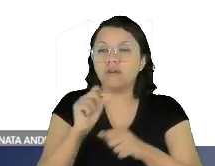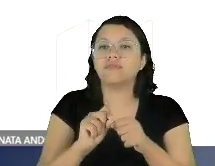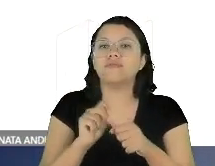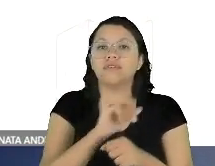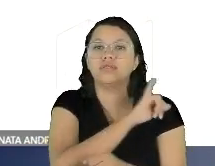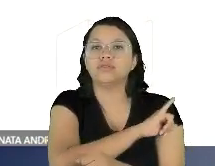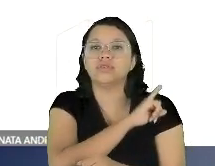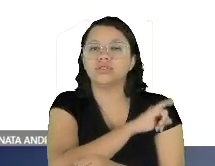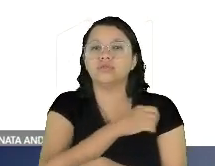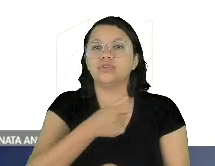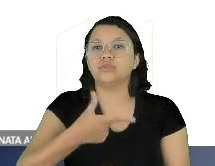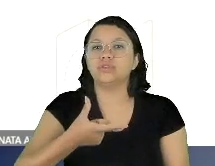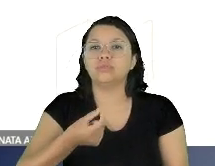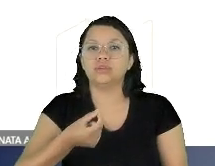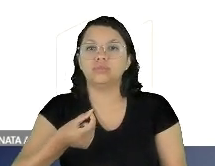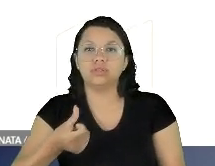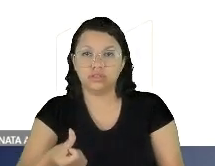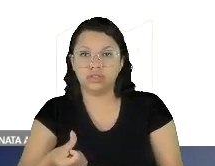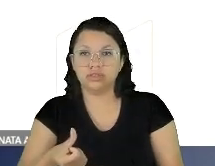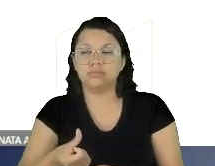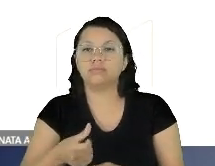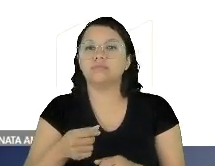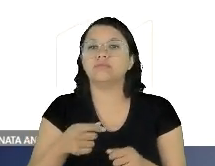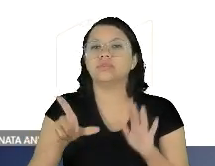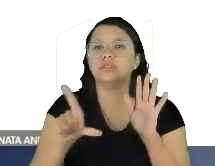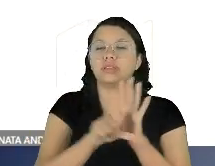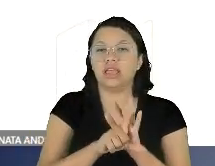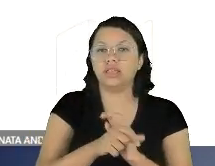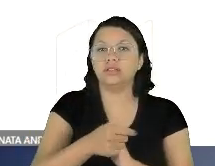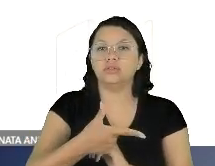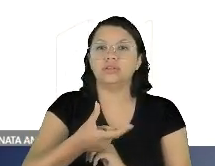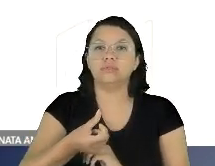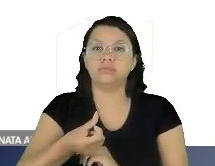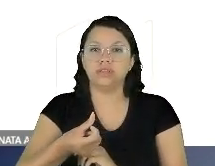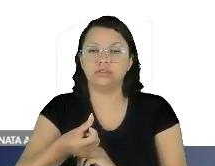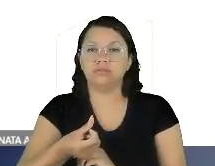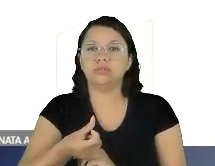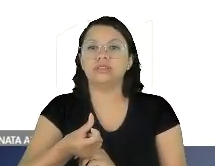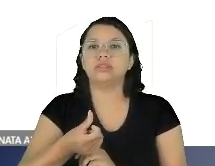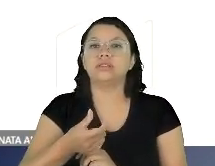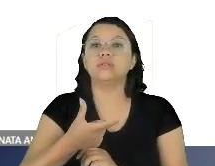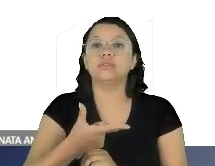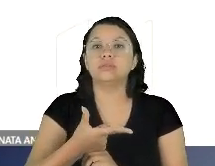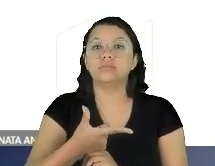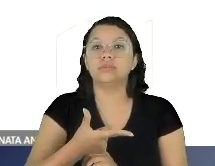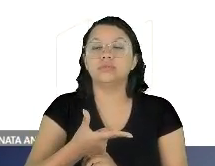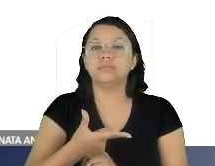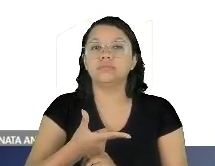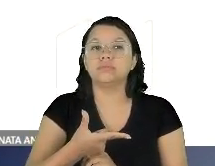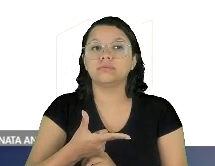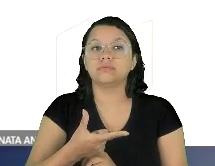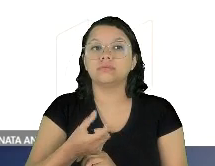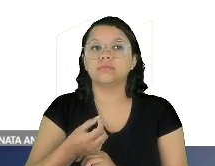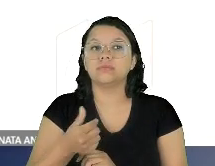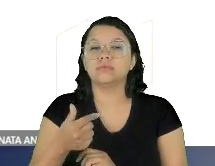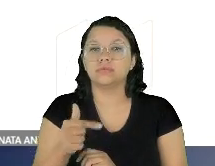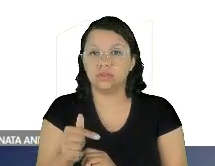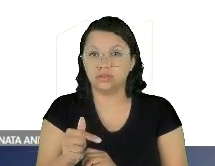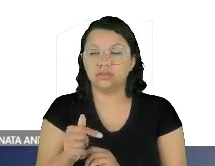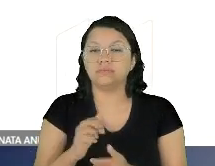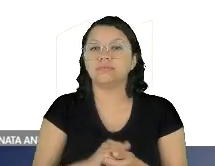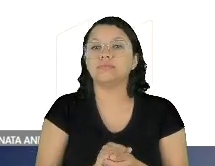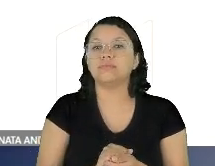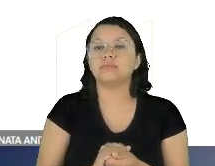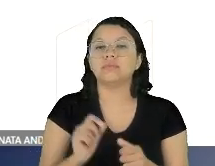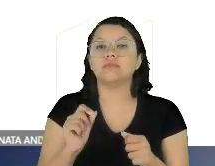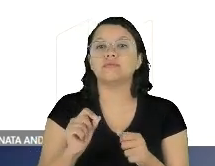em 2006, regulamentado em 2017. Foi seguido em 2016 de Belo Horizonte